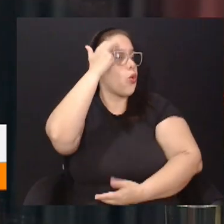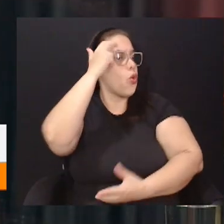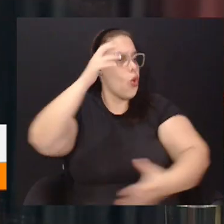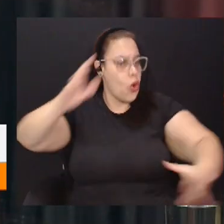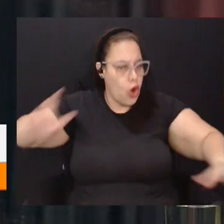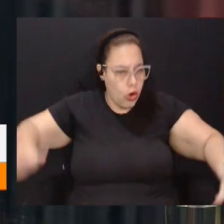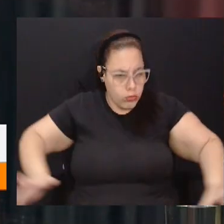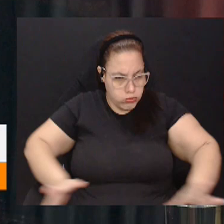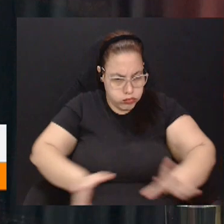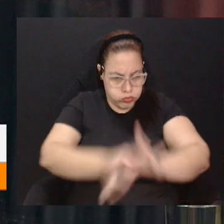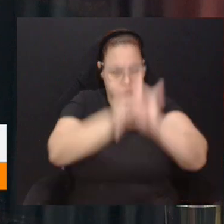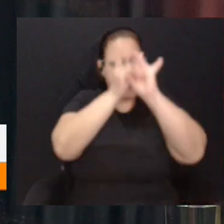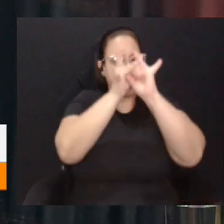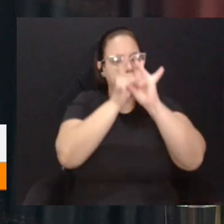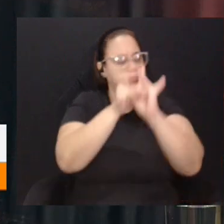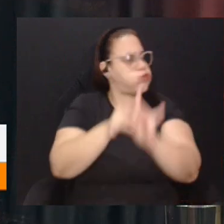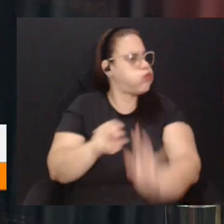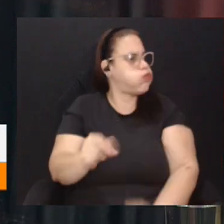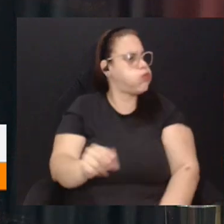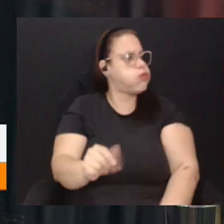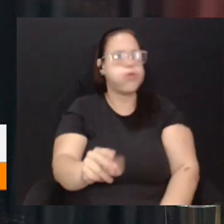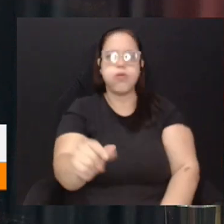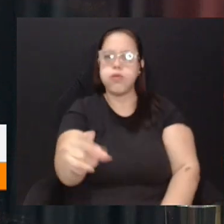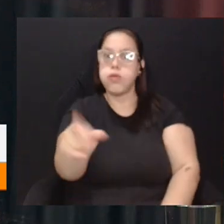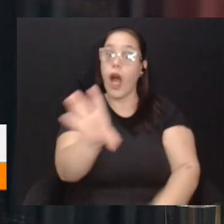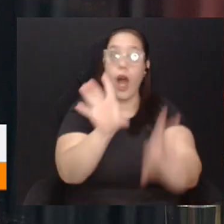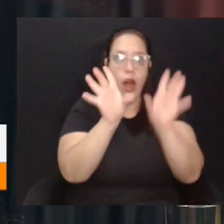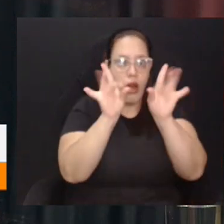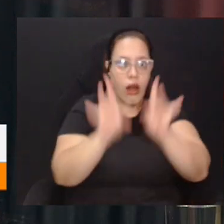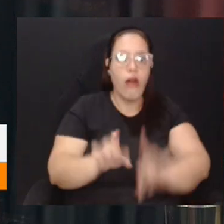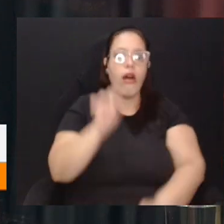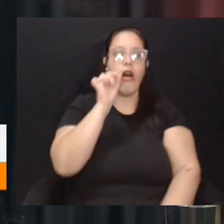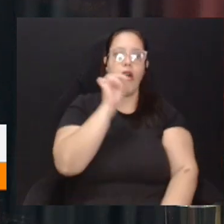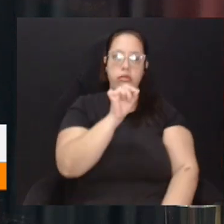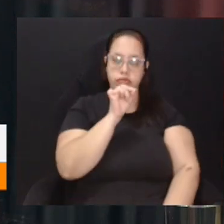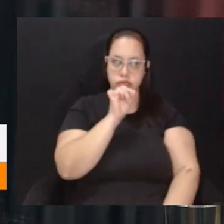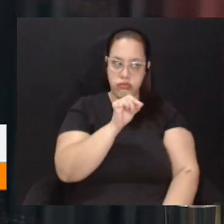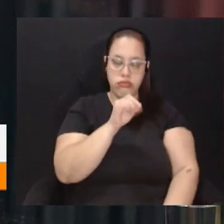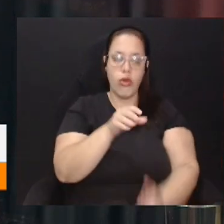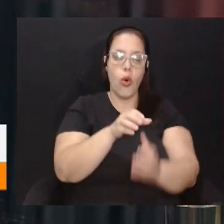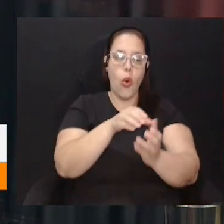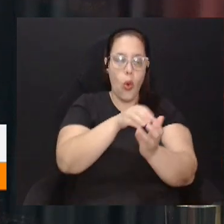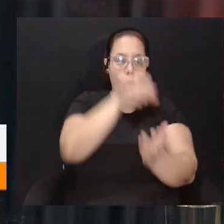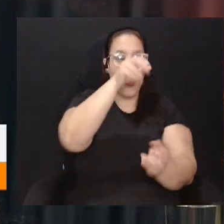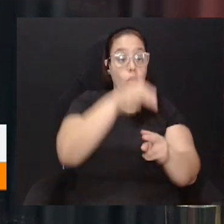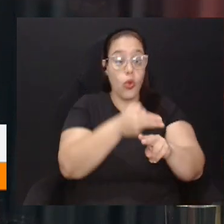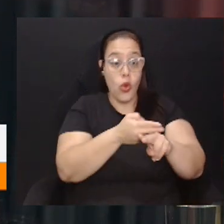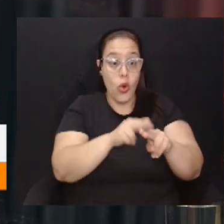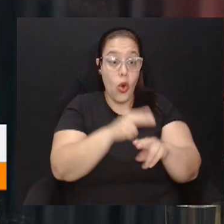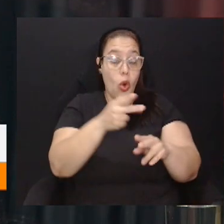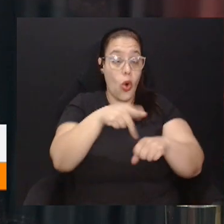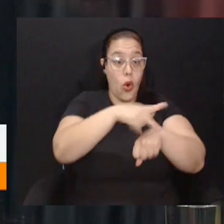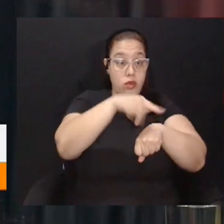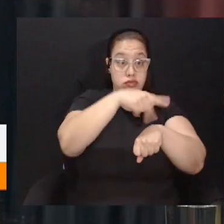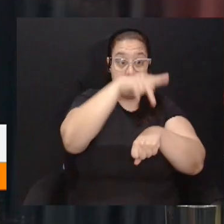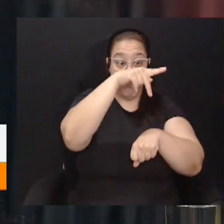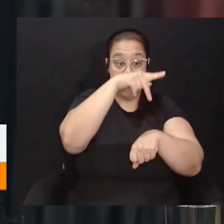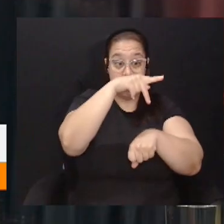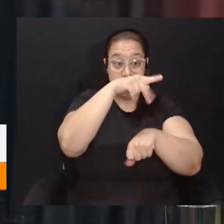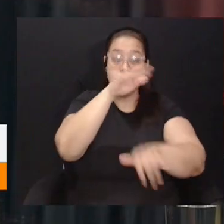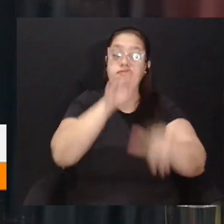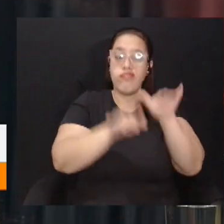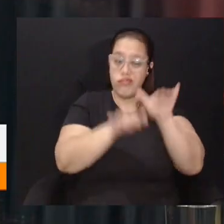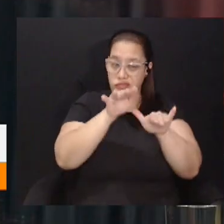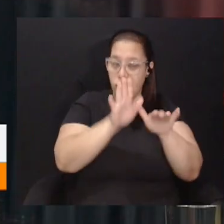do tempo, e especificamente a respeito do ovo de Páscoa, né, muito provavelmente já